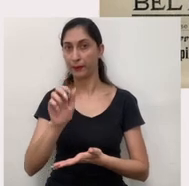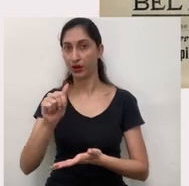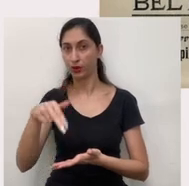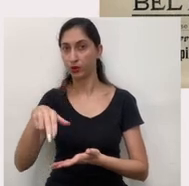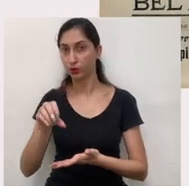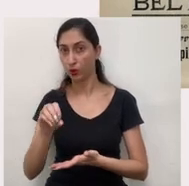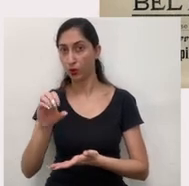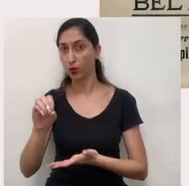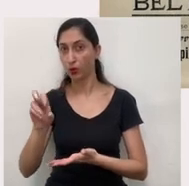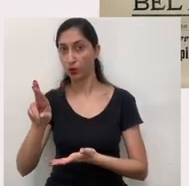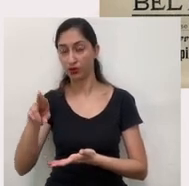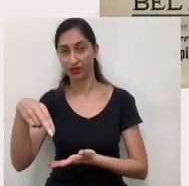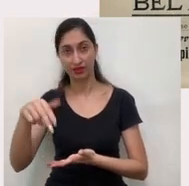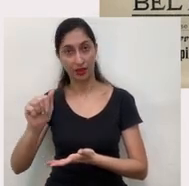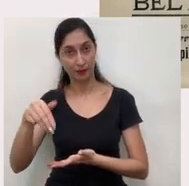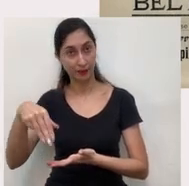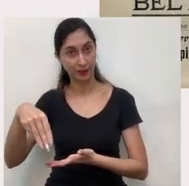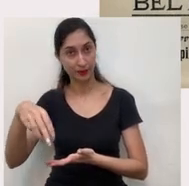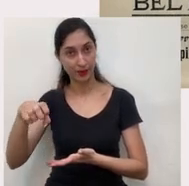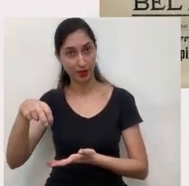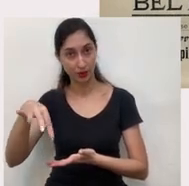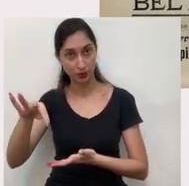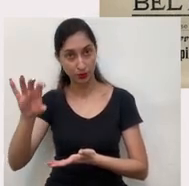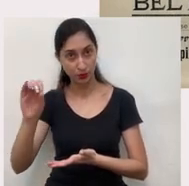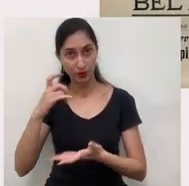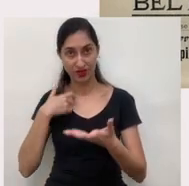que há uma diferença, né,